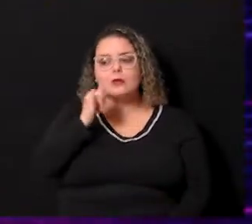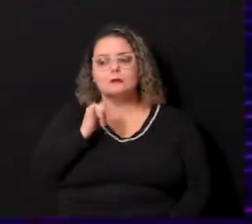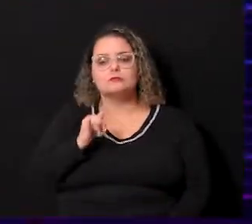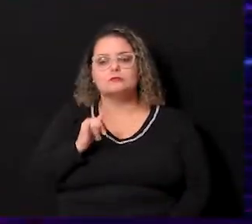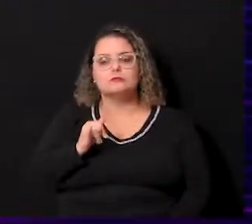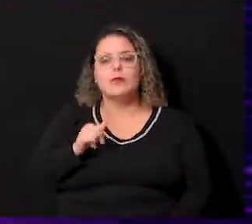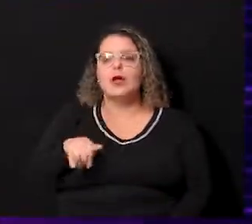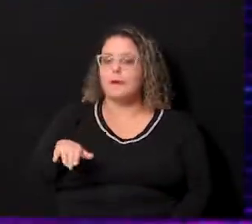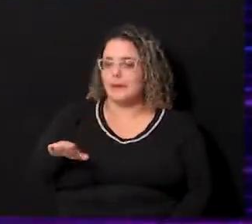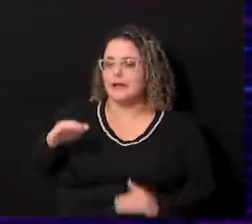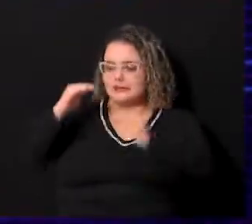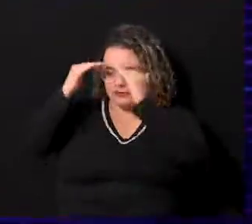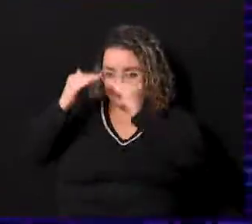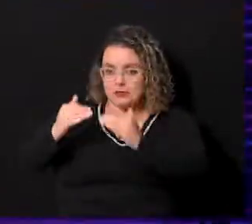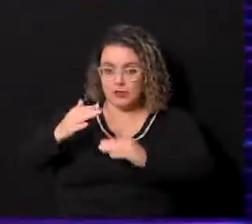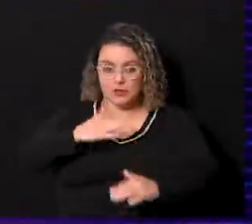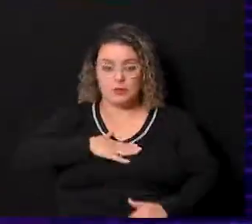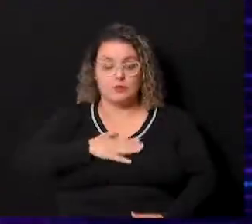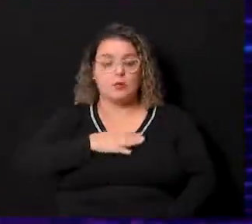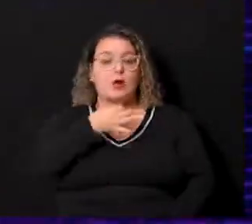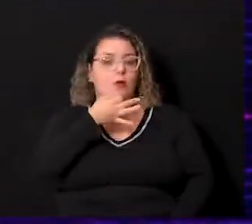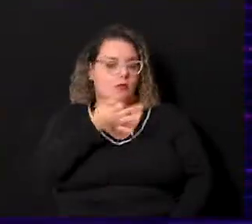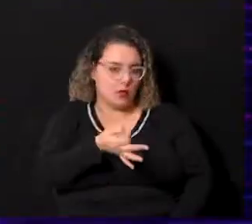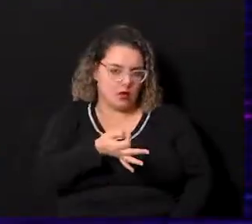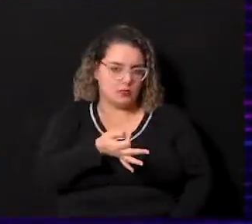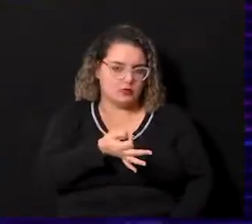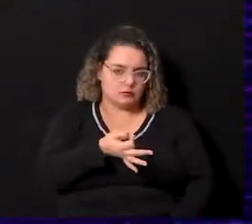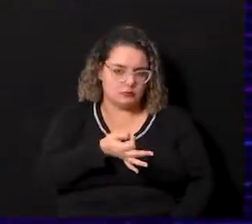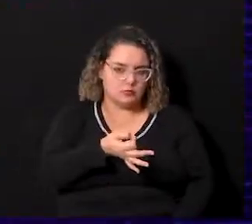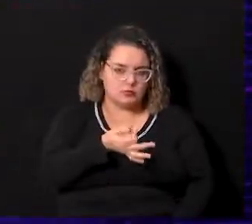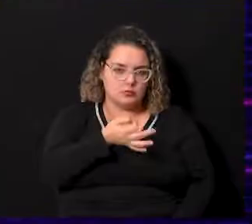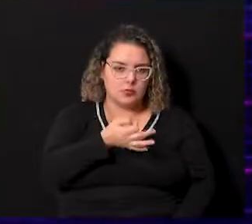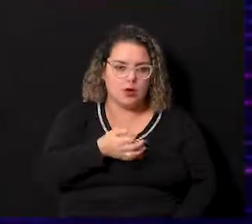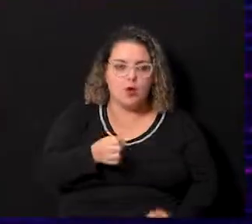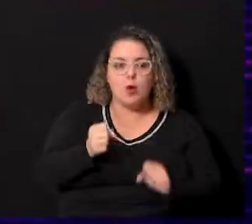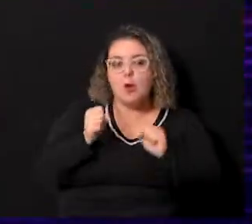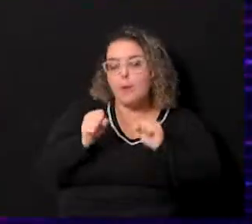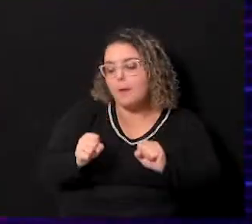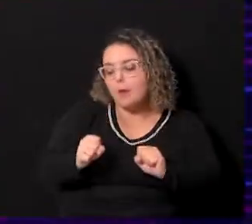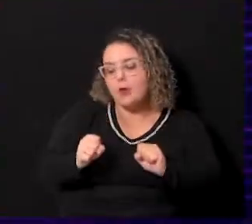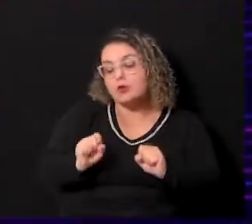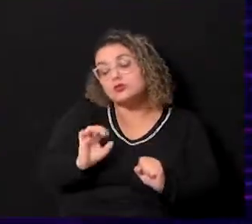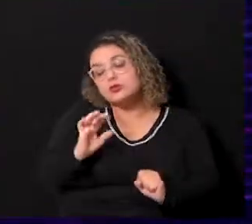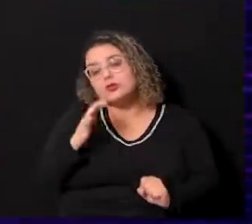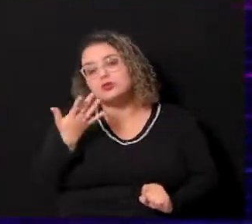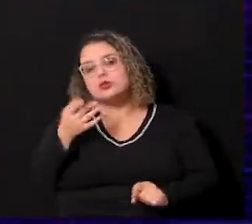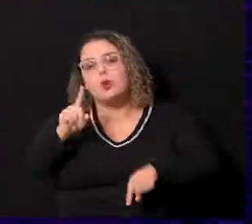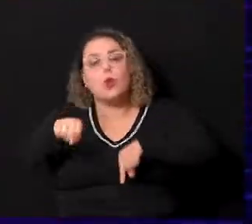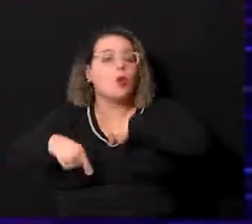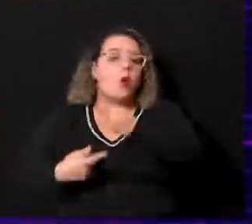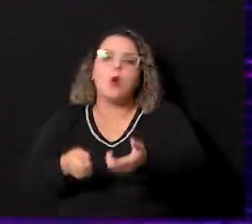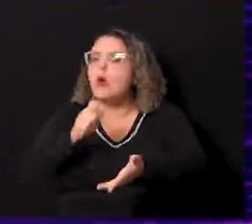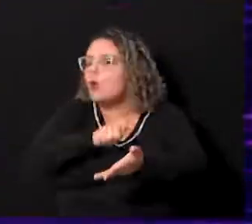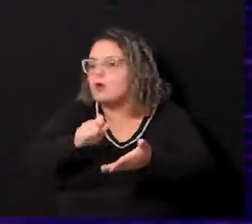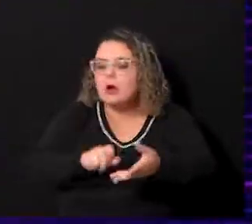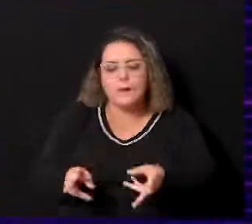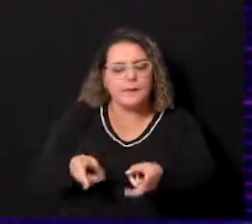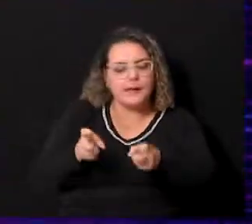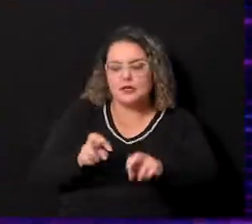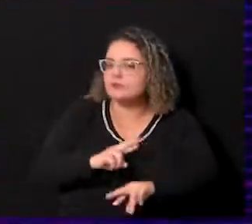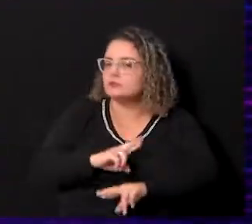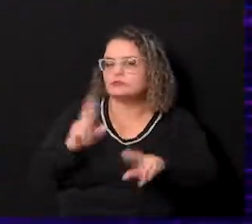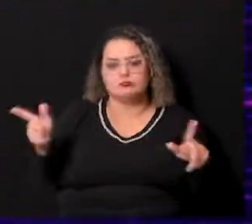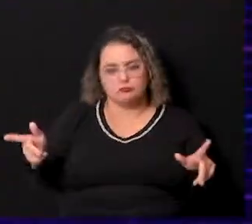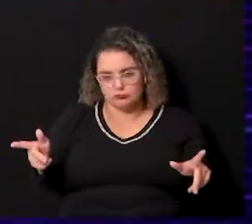fiel. É uma opinião minha, tá? É o que eu falei para você. Pode ser que um outro autor tenha uma